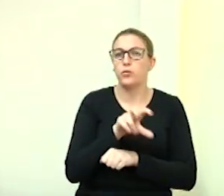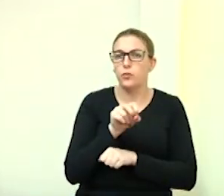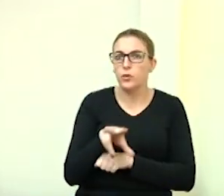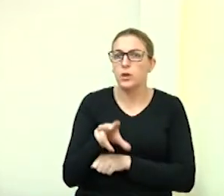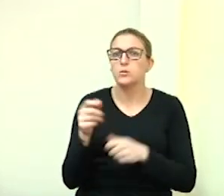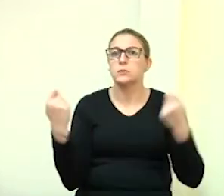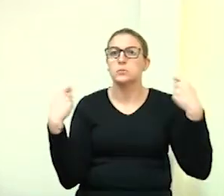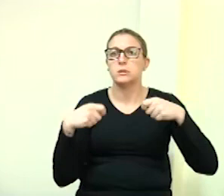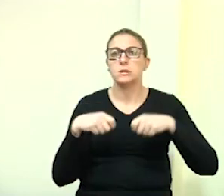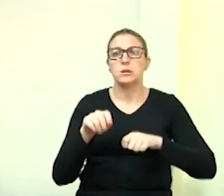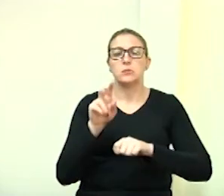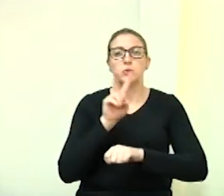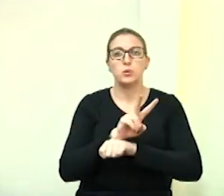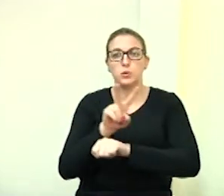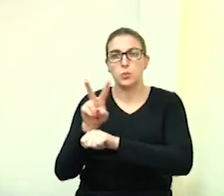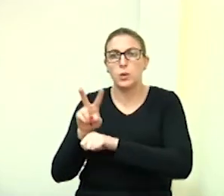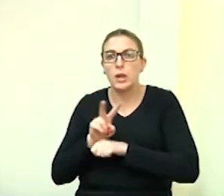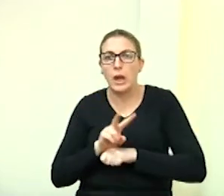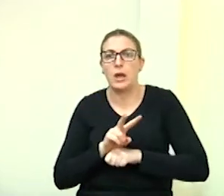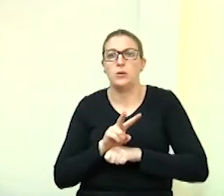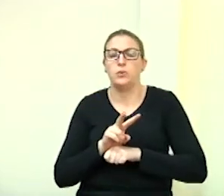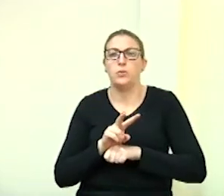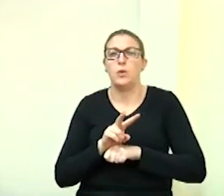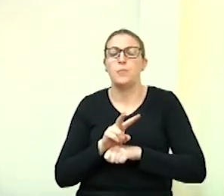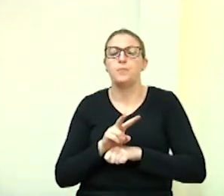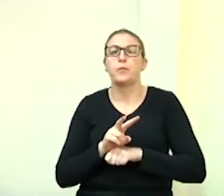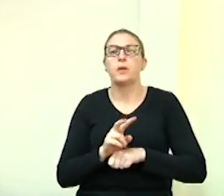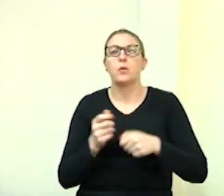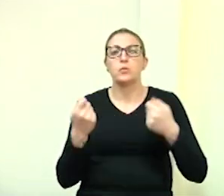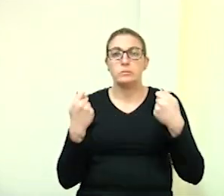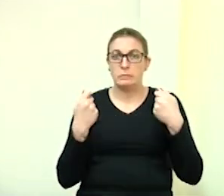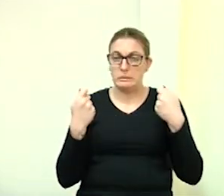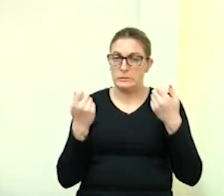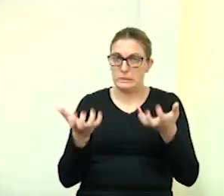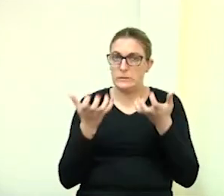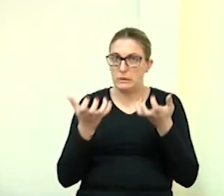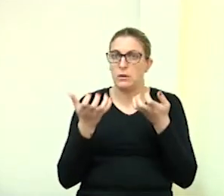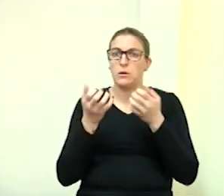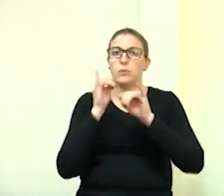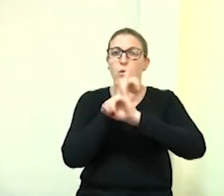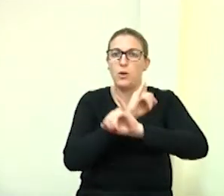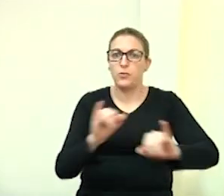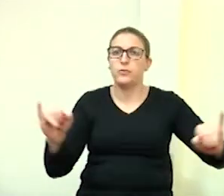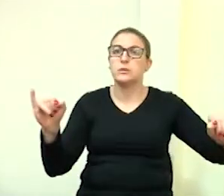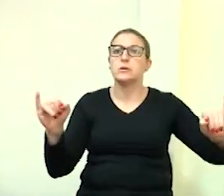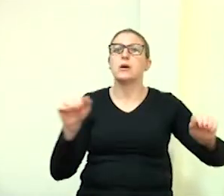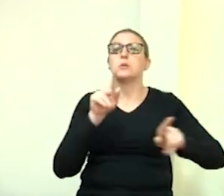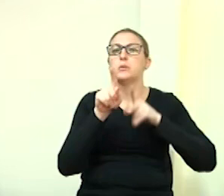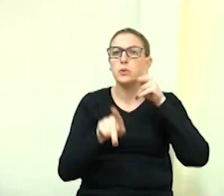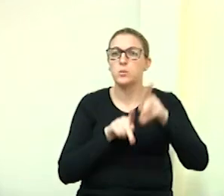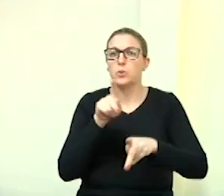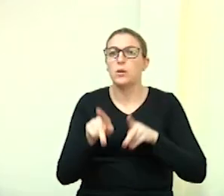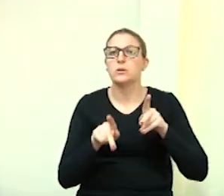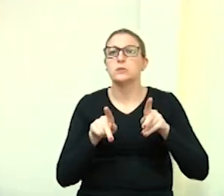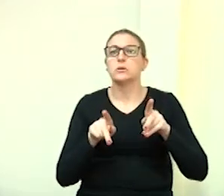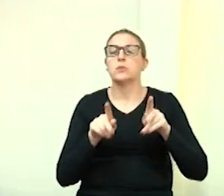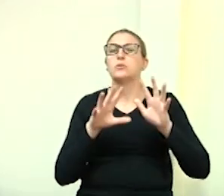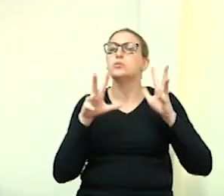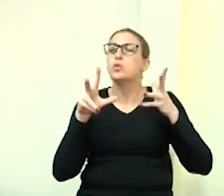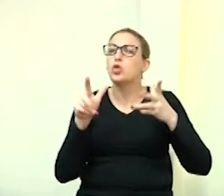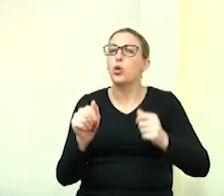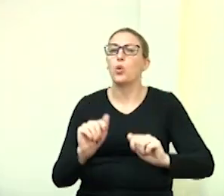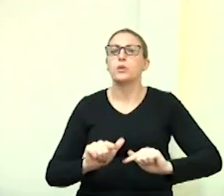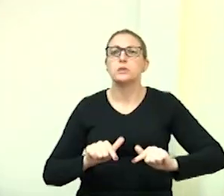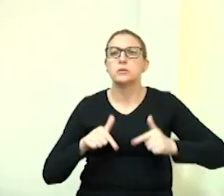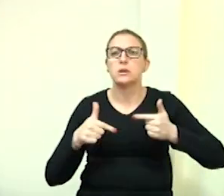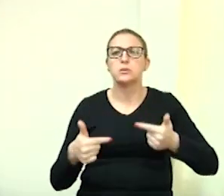a gente gostaria de deixar aqui né para a população e todas aquelas medidas enfim